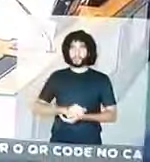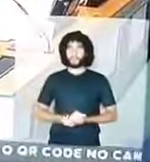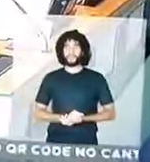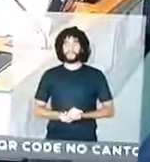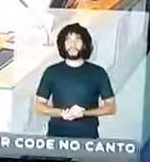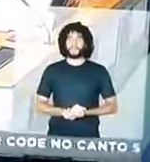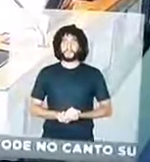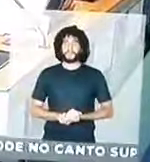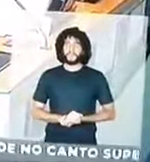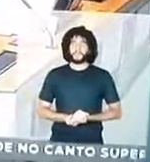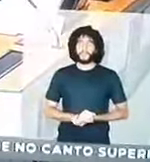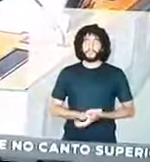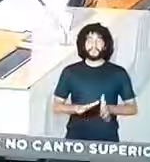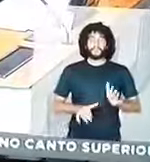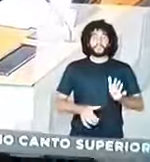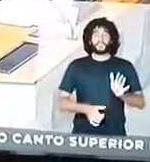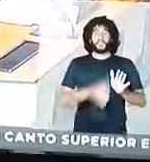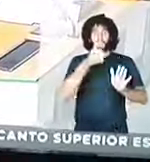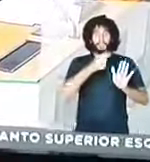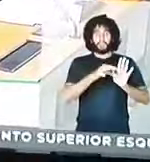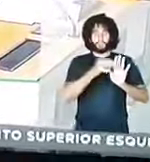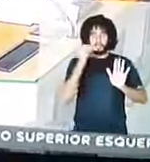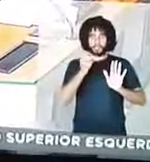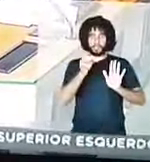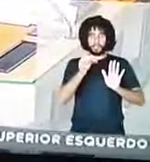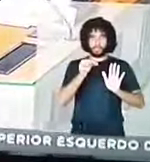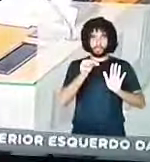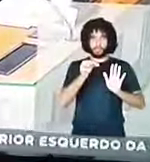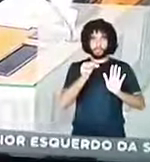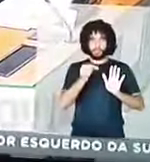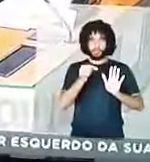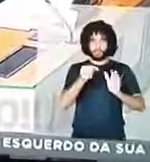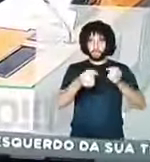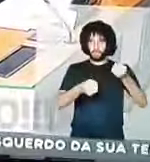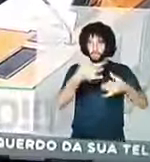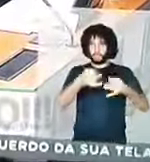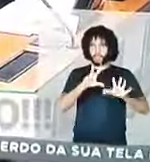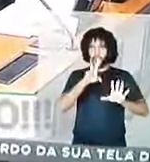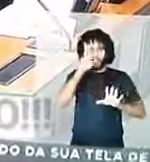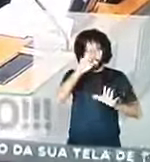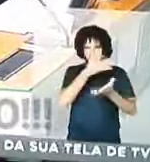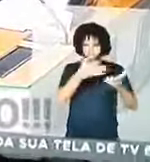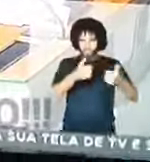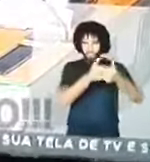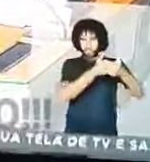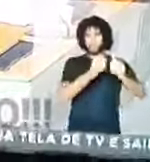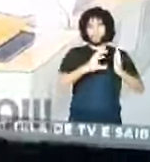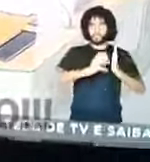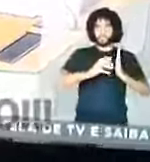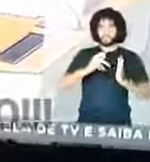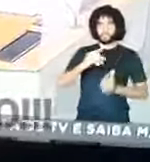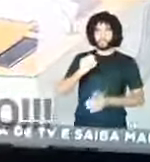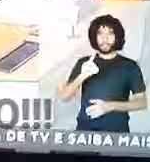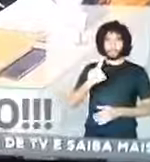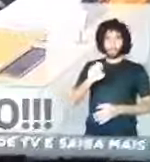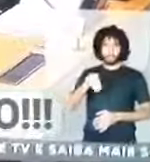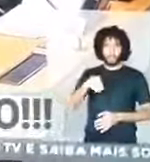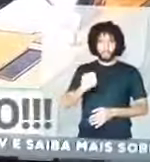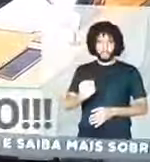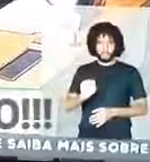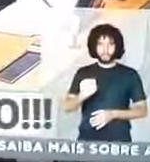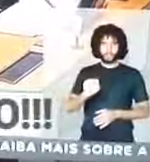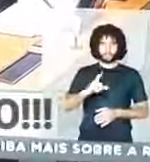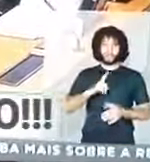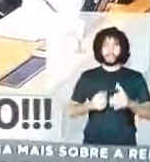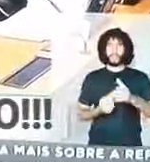o mesmo destaque que os detalhes estão apreciando só para lembrar você estamos acompanhando podemos trata da criação